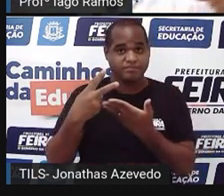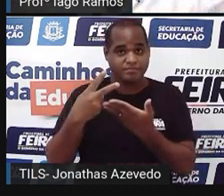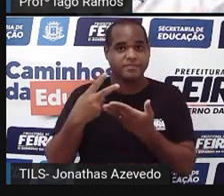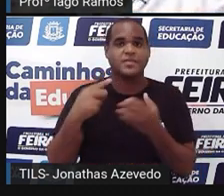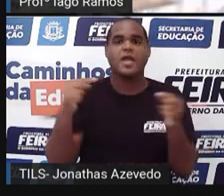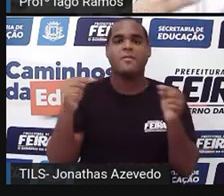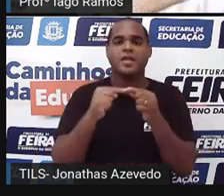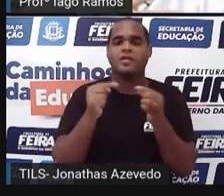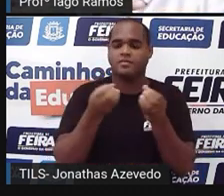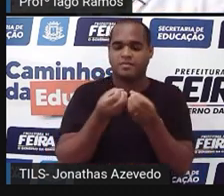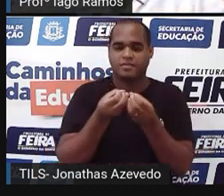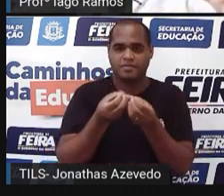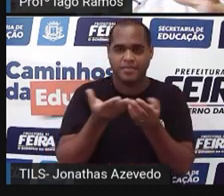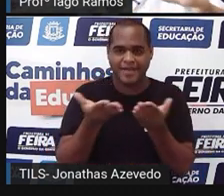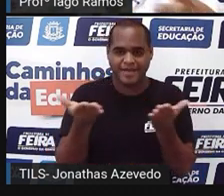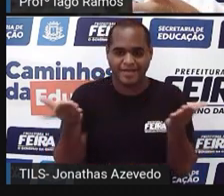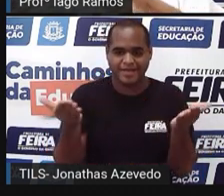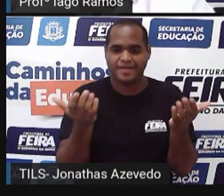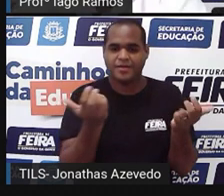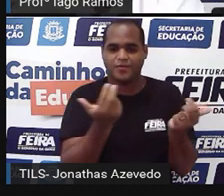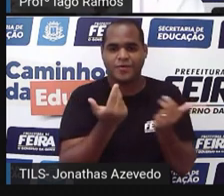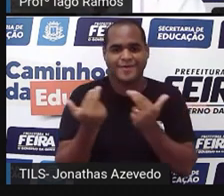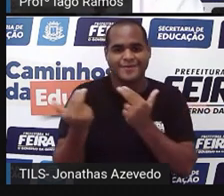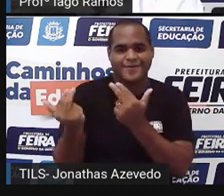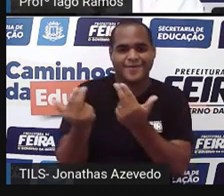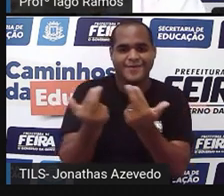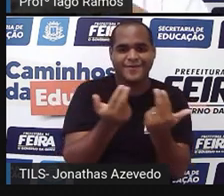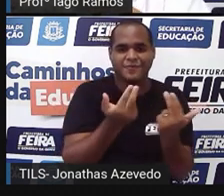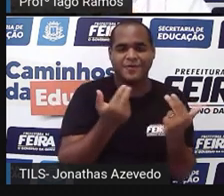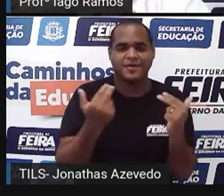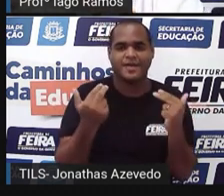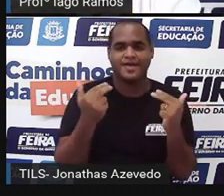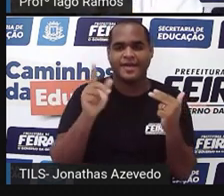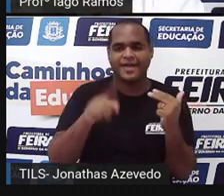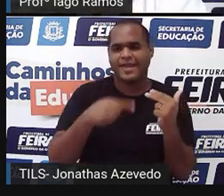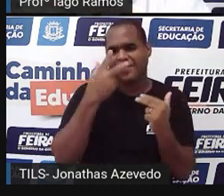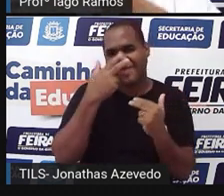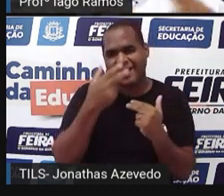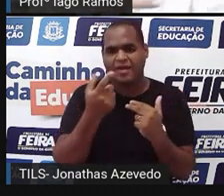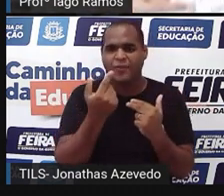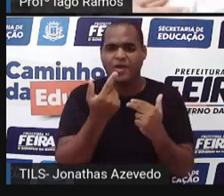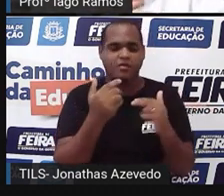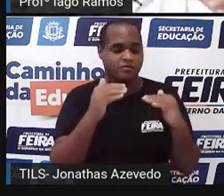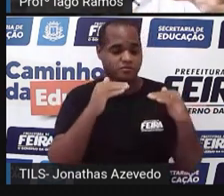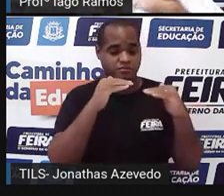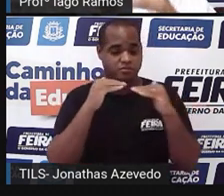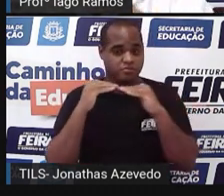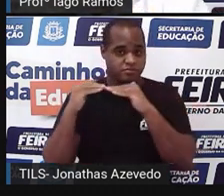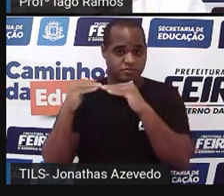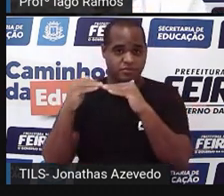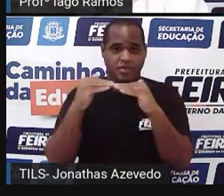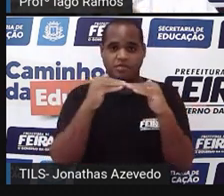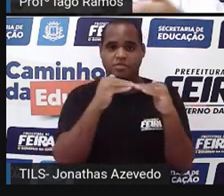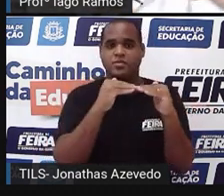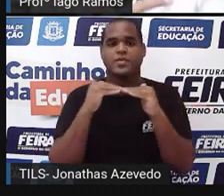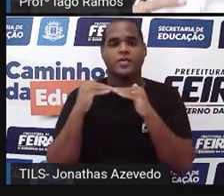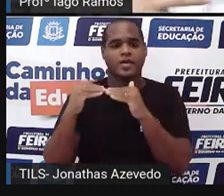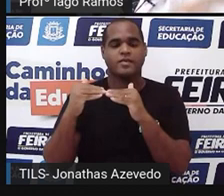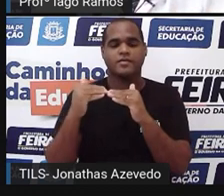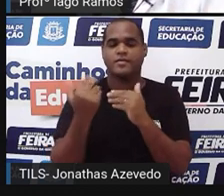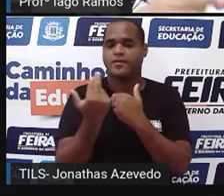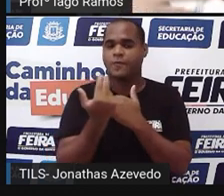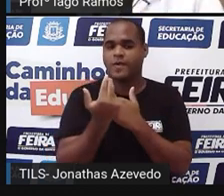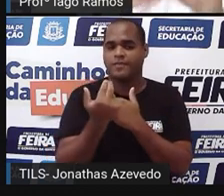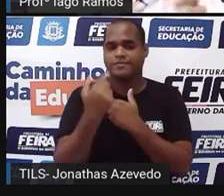como se a gente tivesse distribuindo para as três unidades É como se mais ou menos nas três unidades a